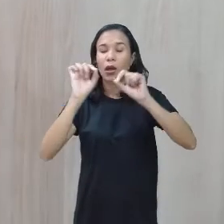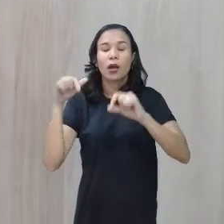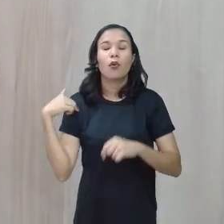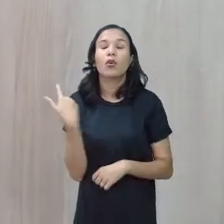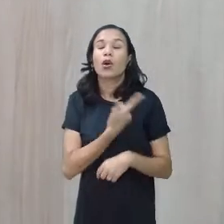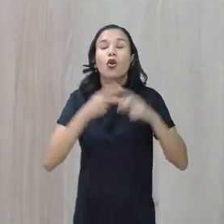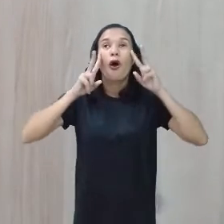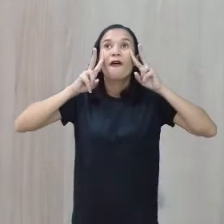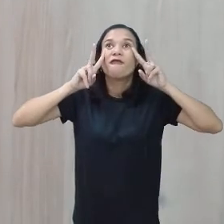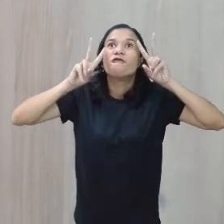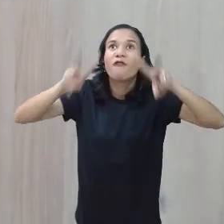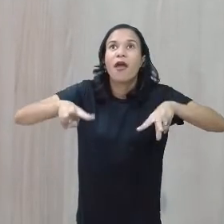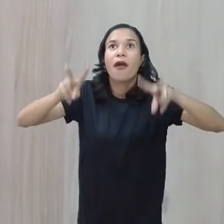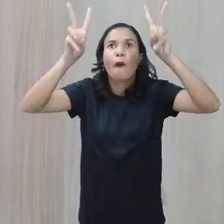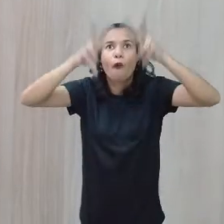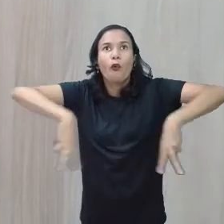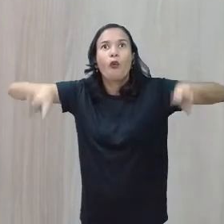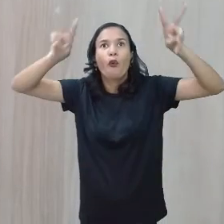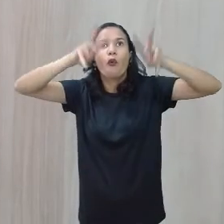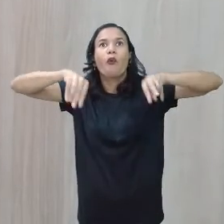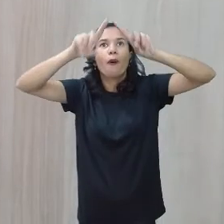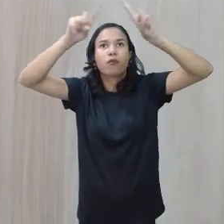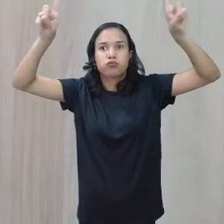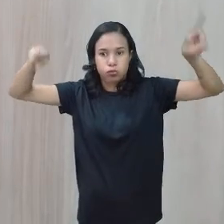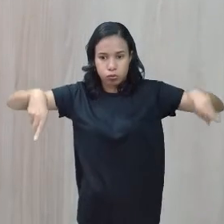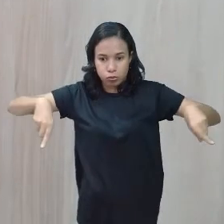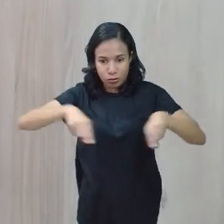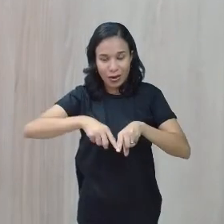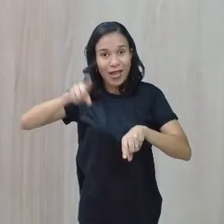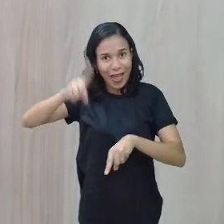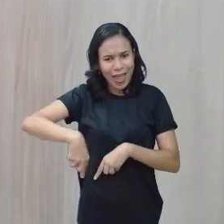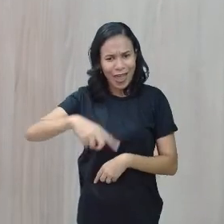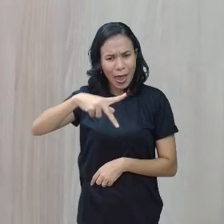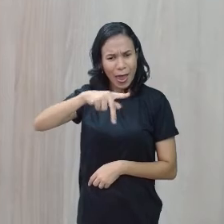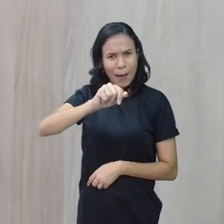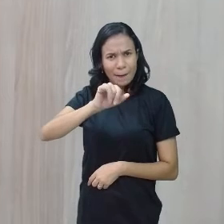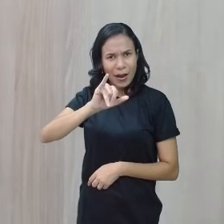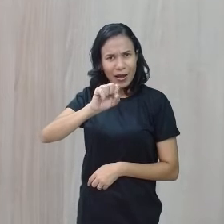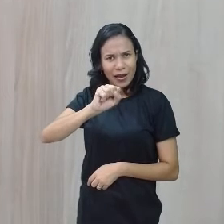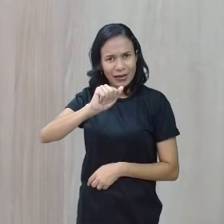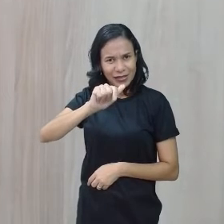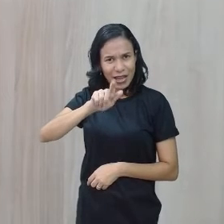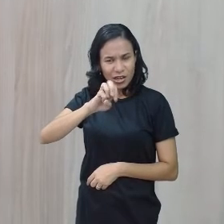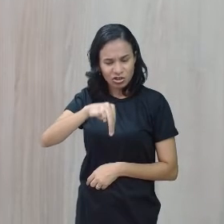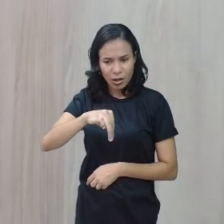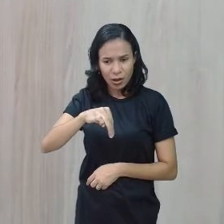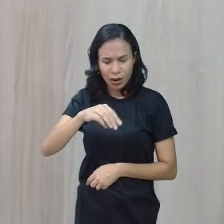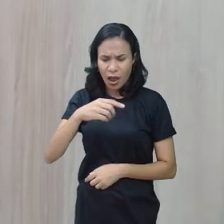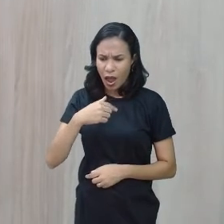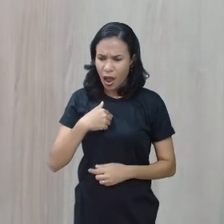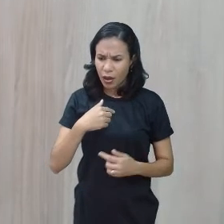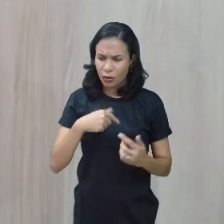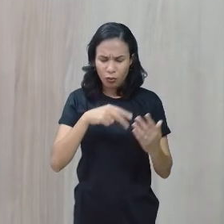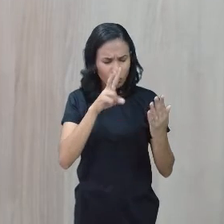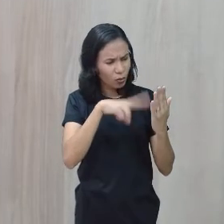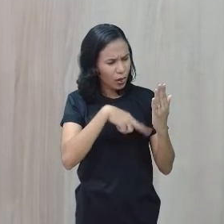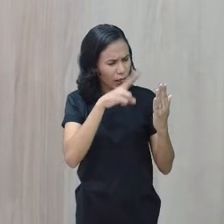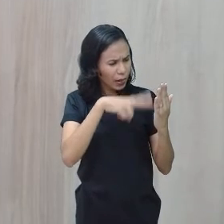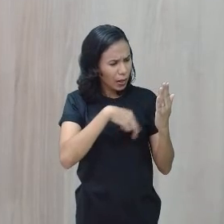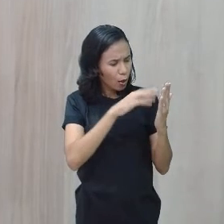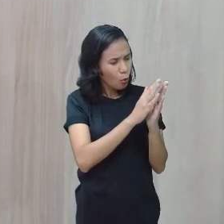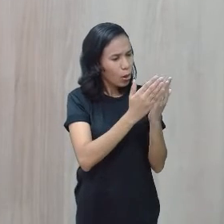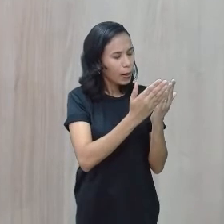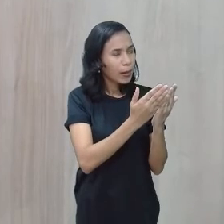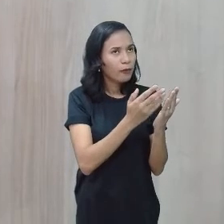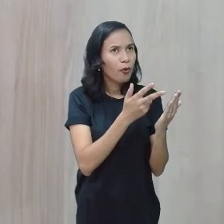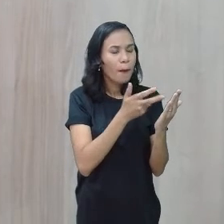visão alcança. Eu disse, e agora? E agora? Um desafio. Quando eu li o livro, eu comecei a perceber um aluno